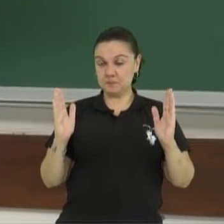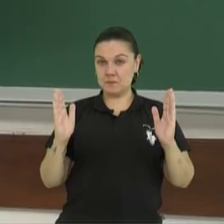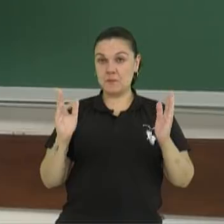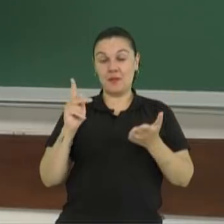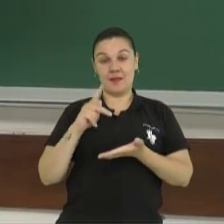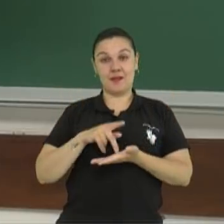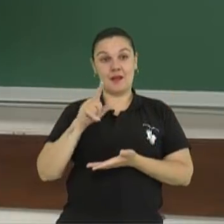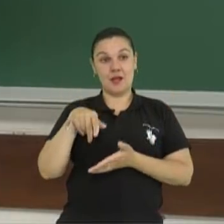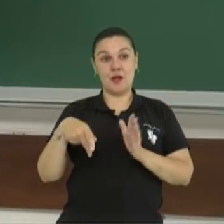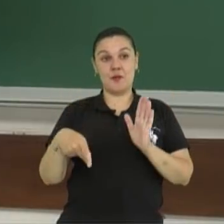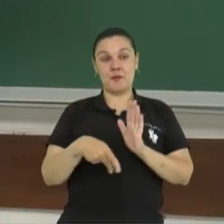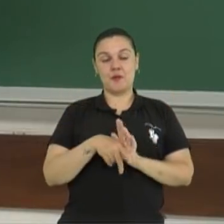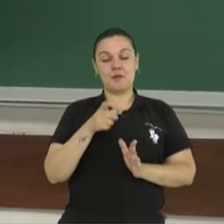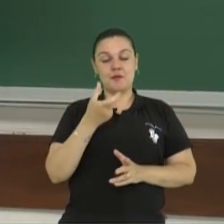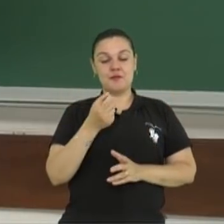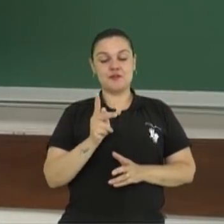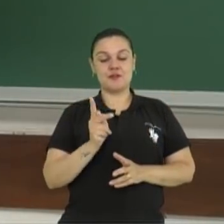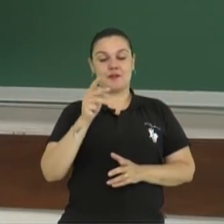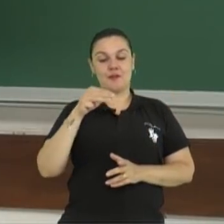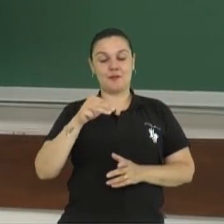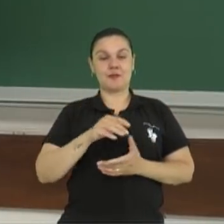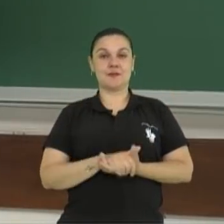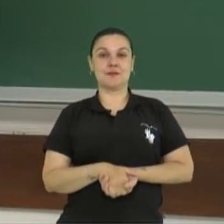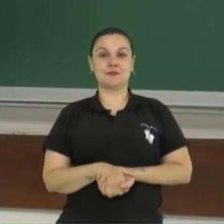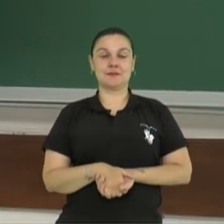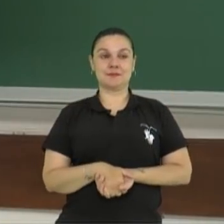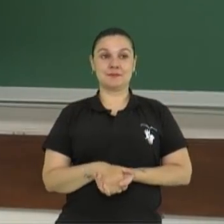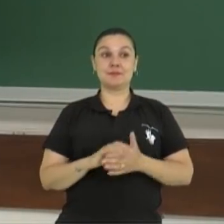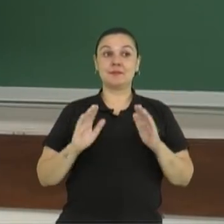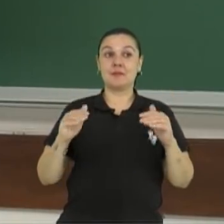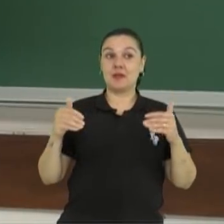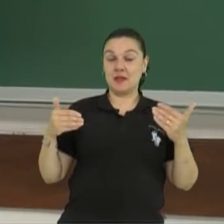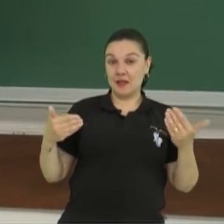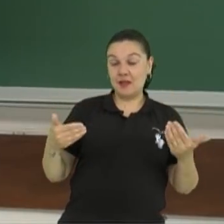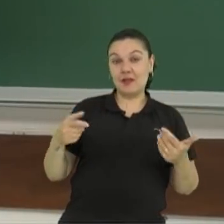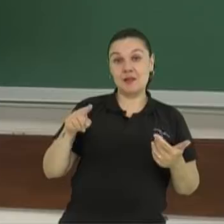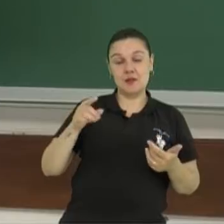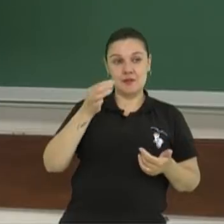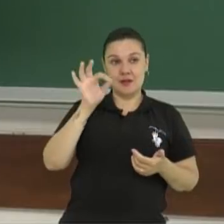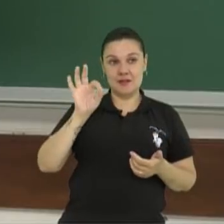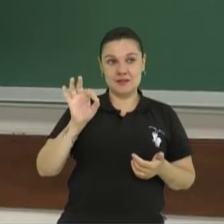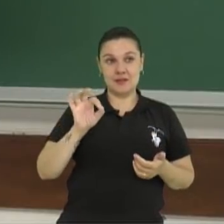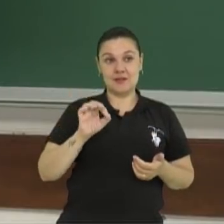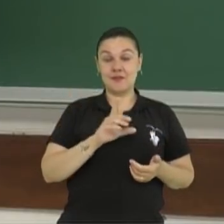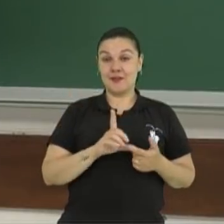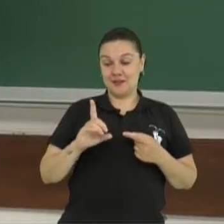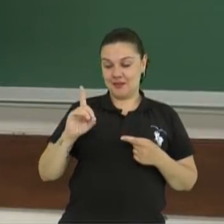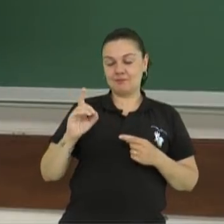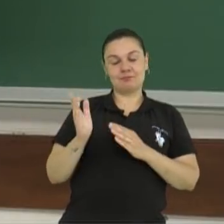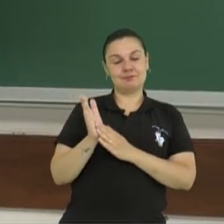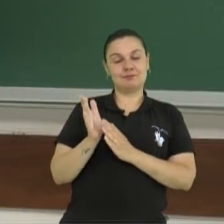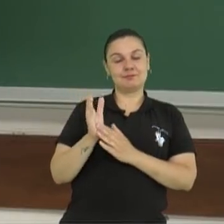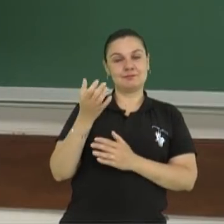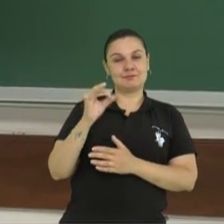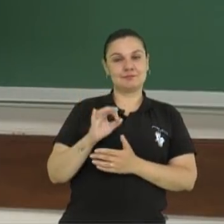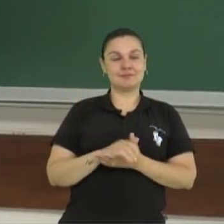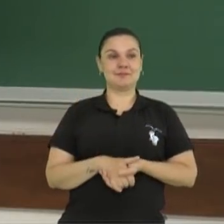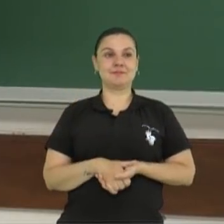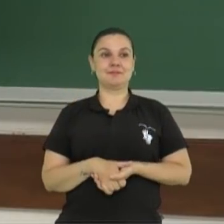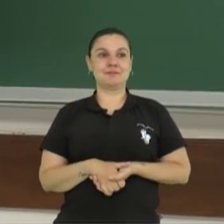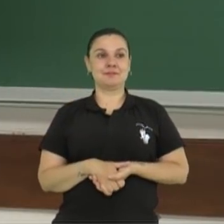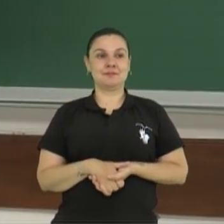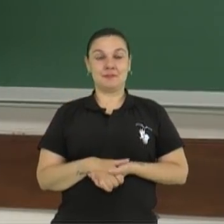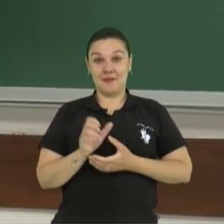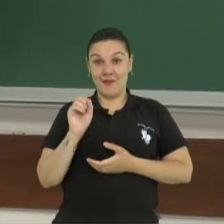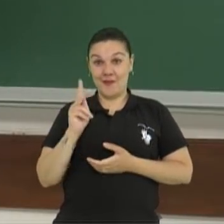paisagem real, é de 20 quilômetros. Então, para quem assinalou a alternativa D, está de